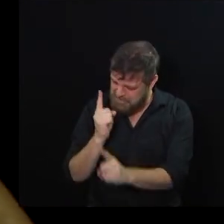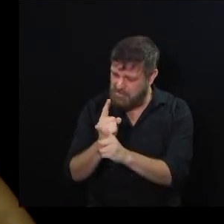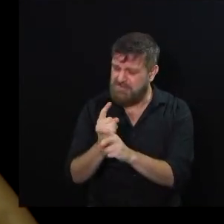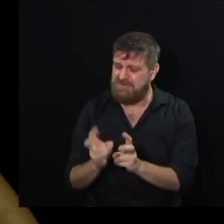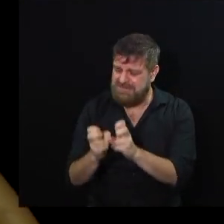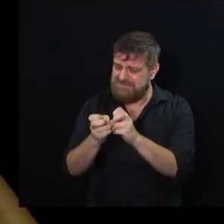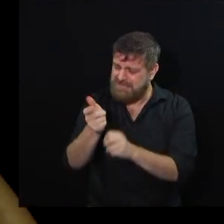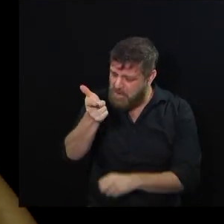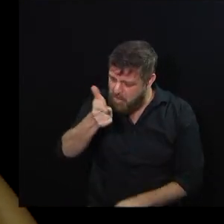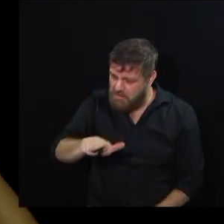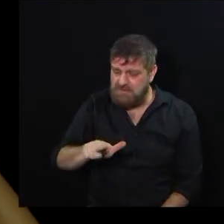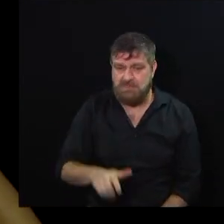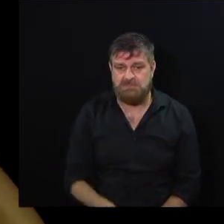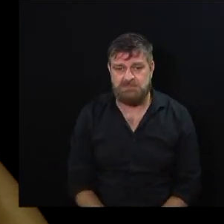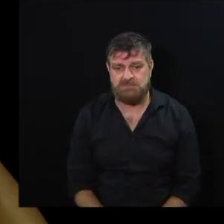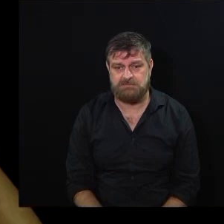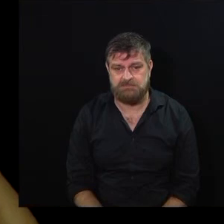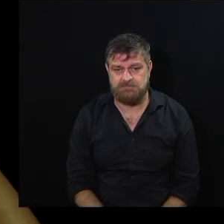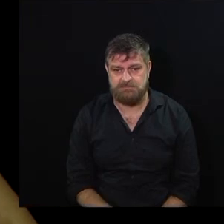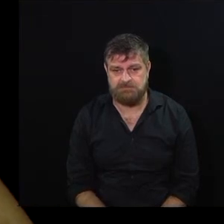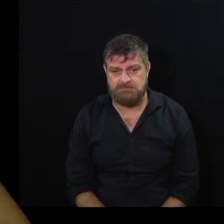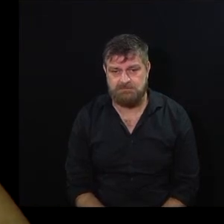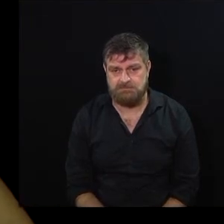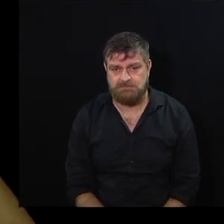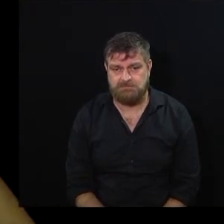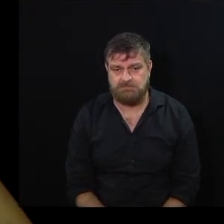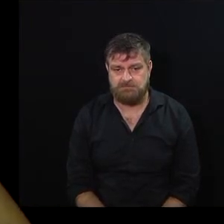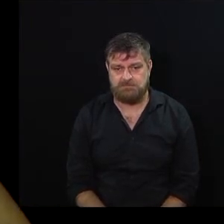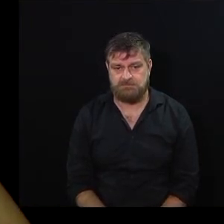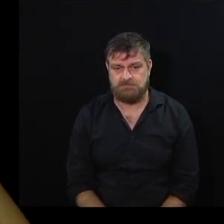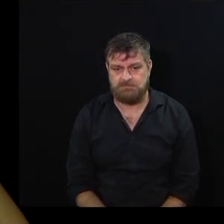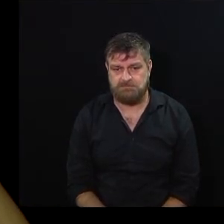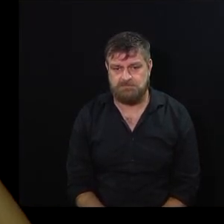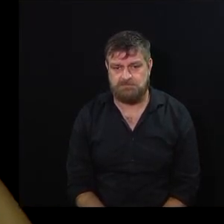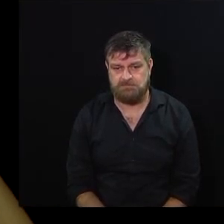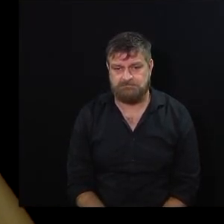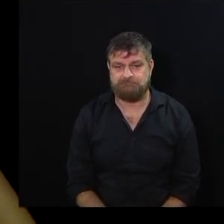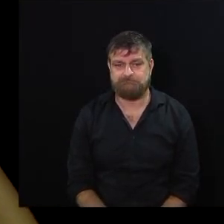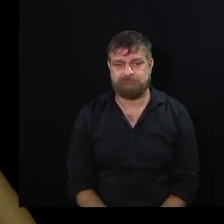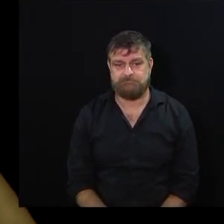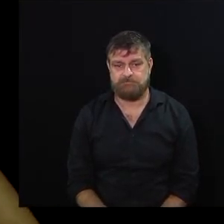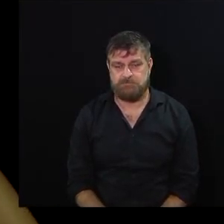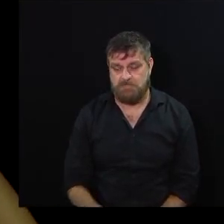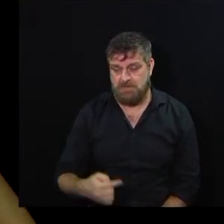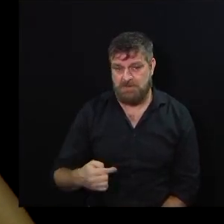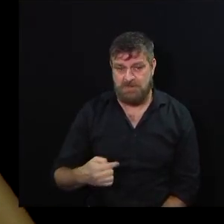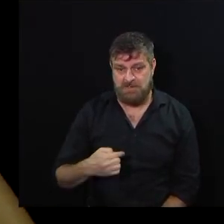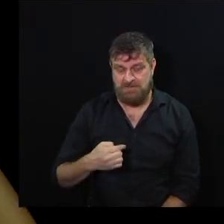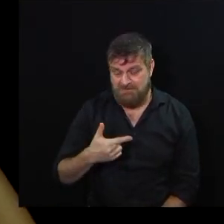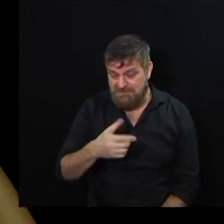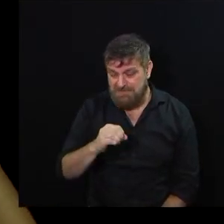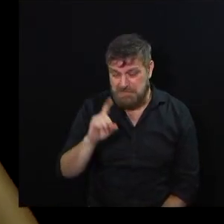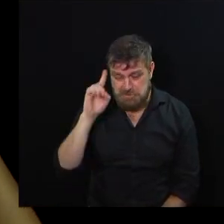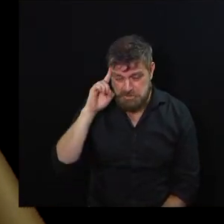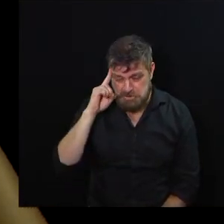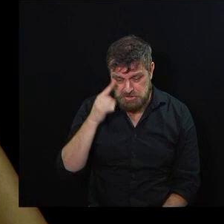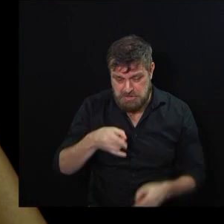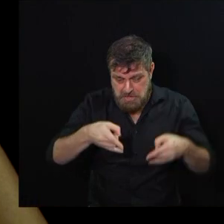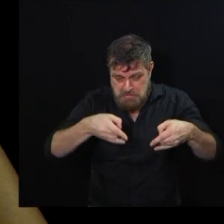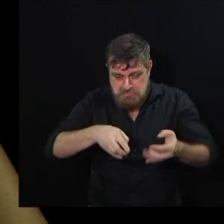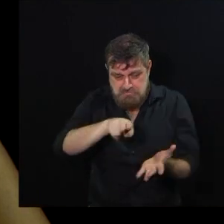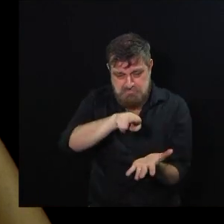né? Mas agora, me ficou 20 anos na UTI, uma nota, sem sair.